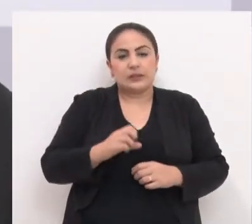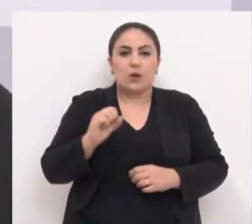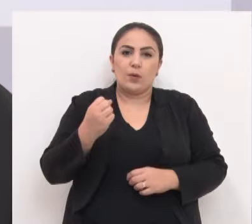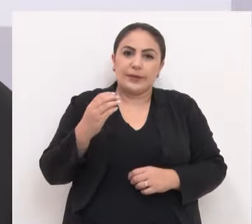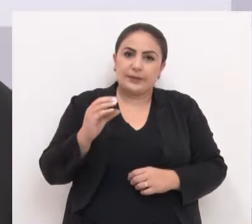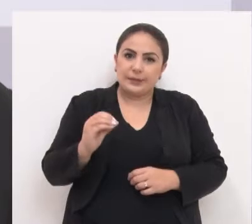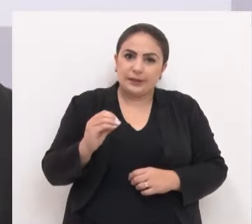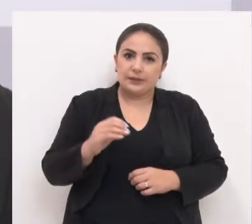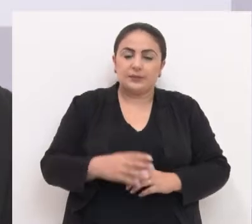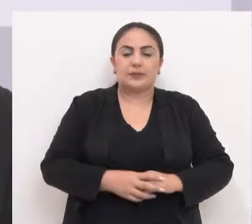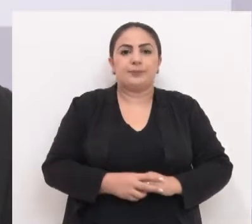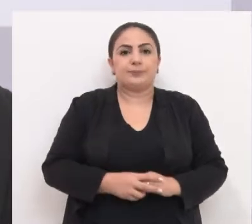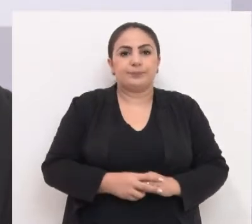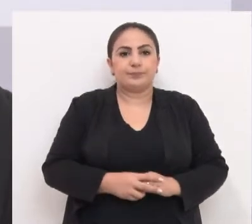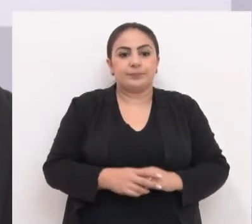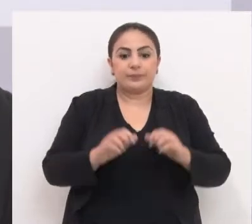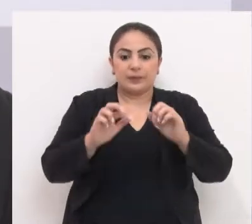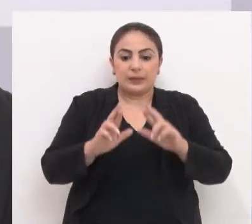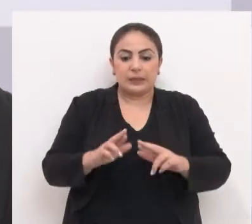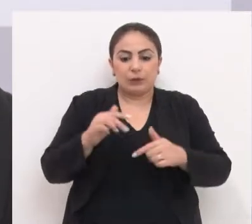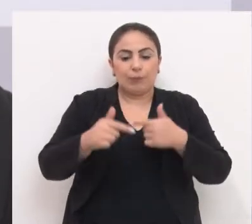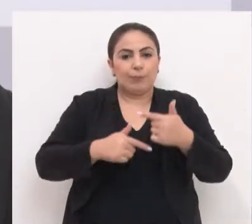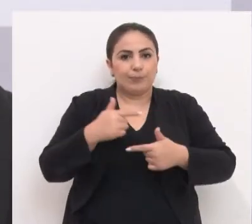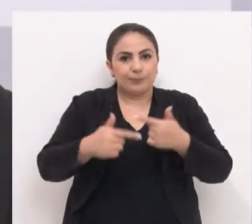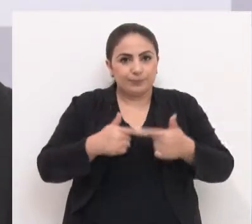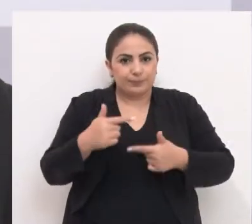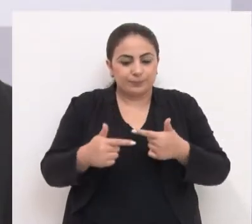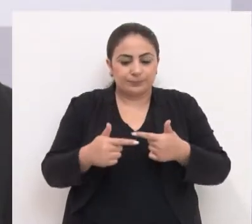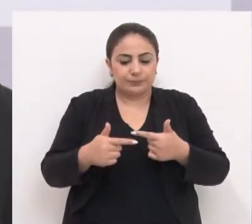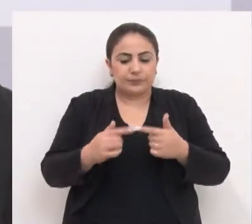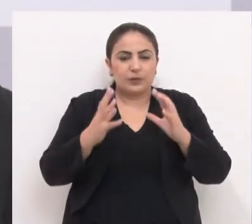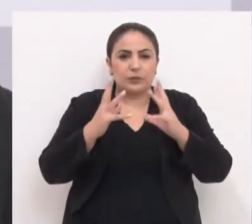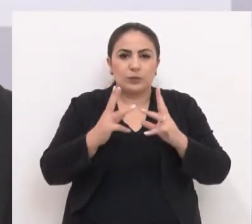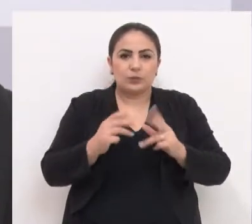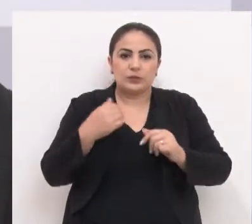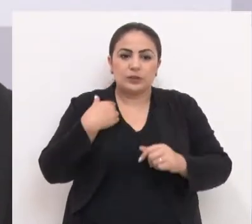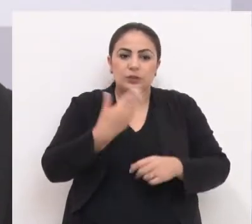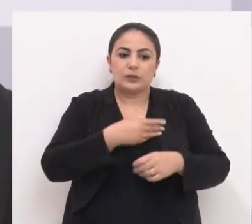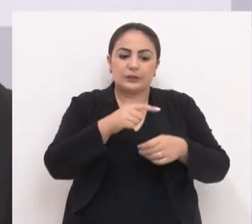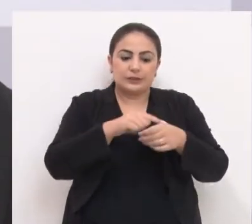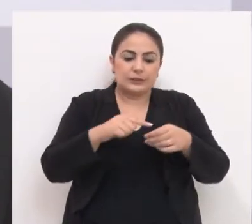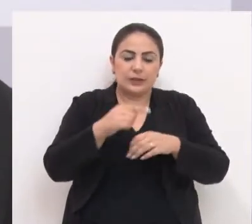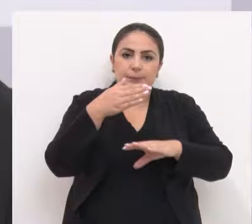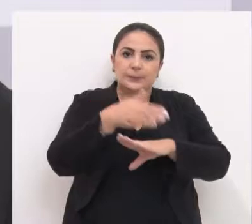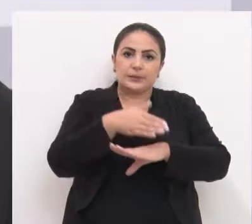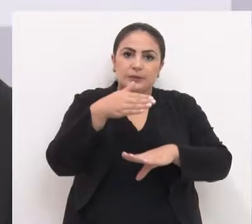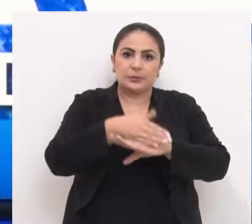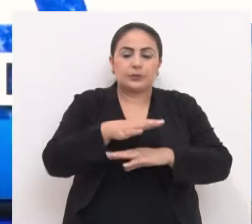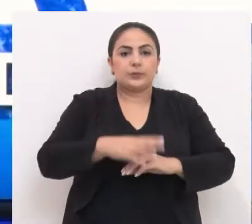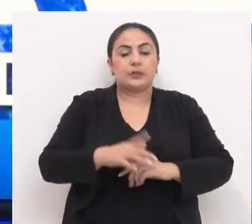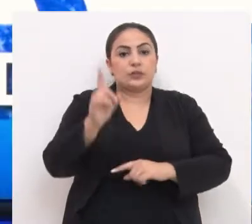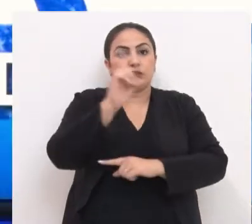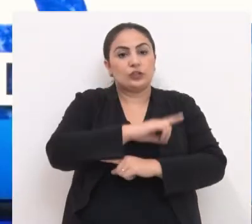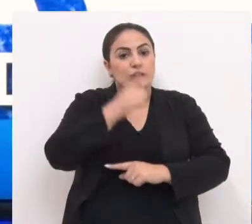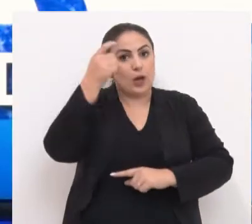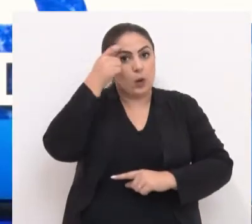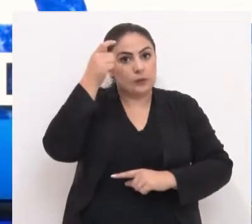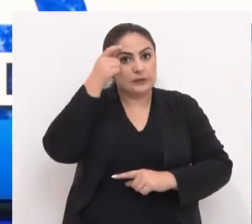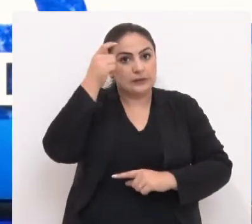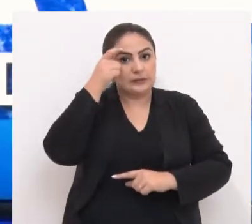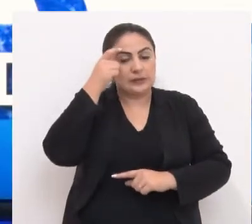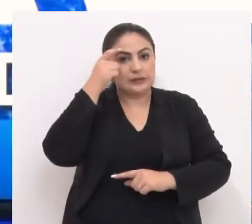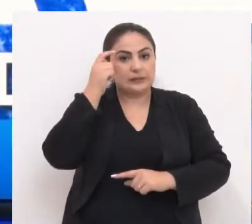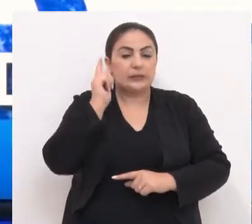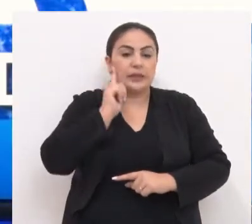80, né, na área de serviços da nossa cidade participou. Dia da